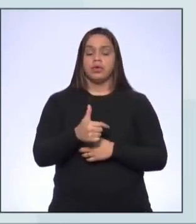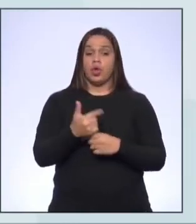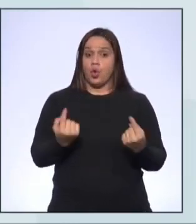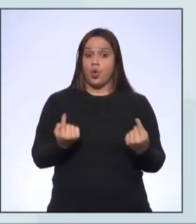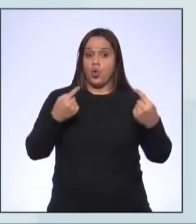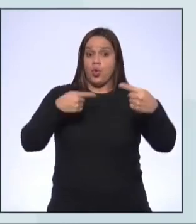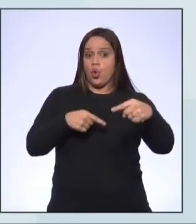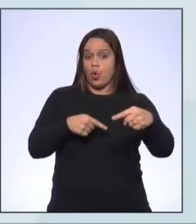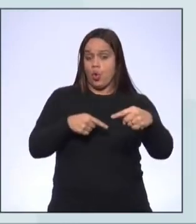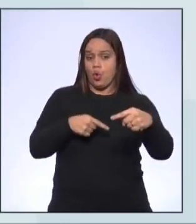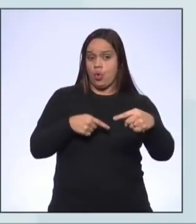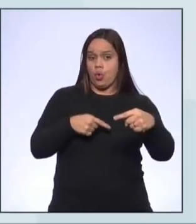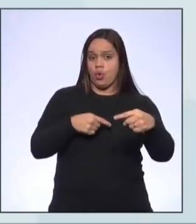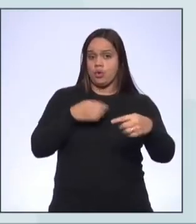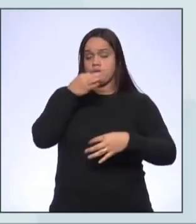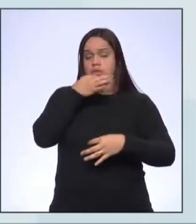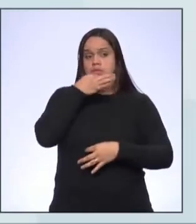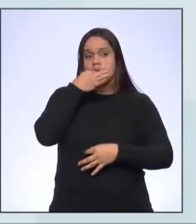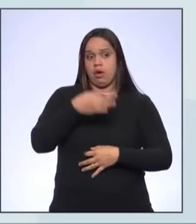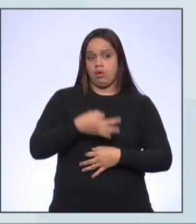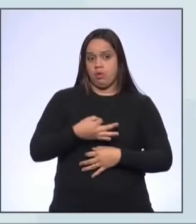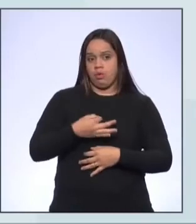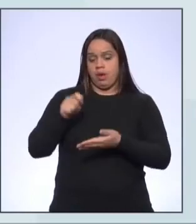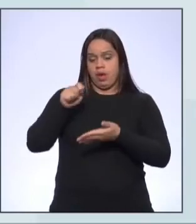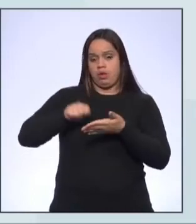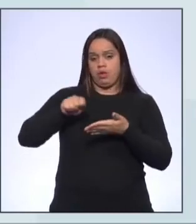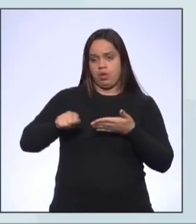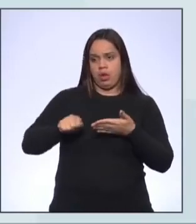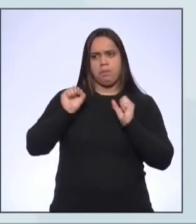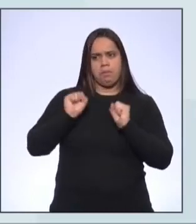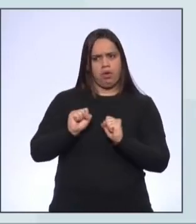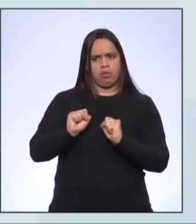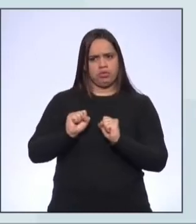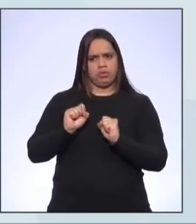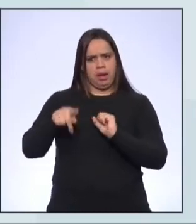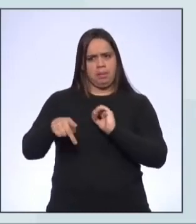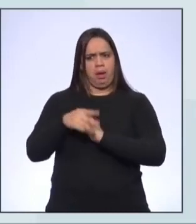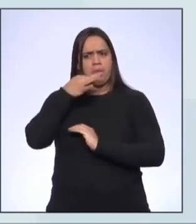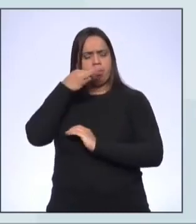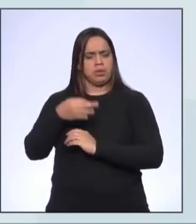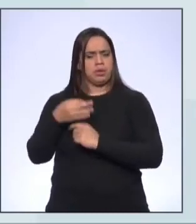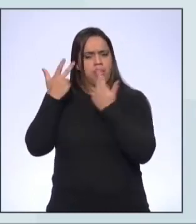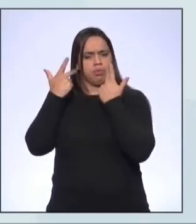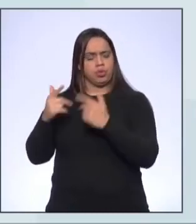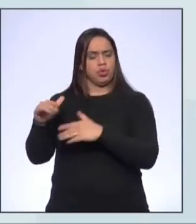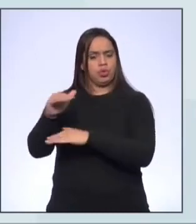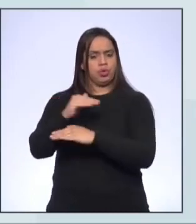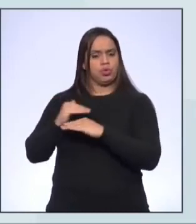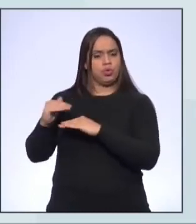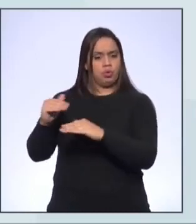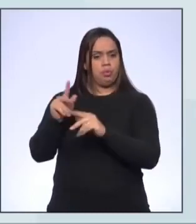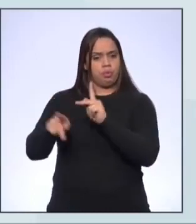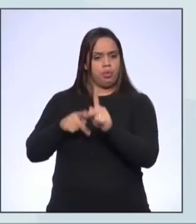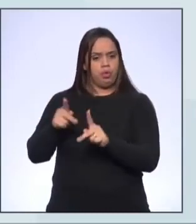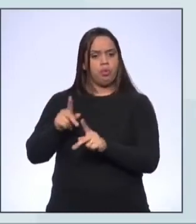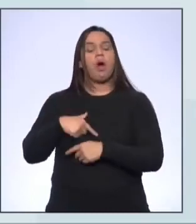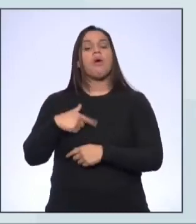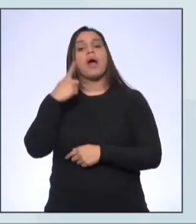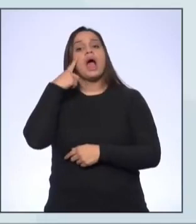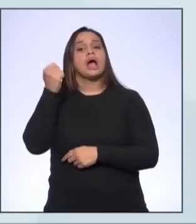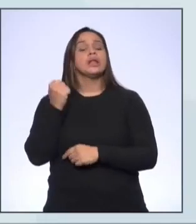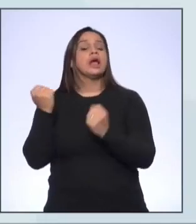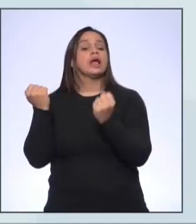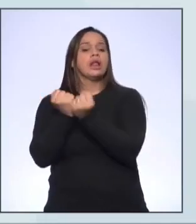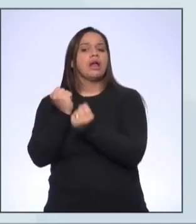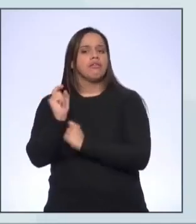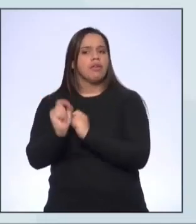do autor, podemos considerar como senso comum. Qual é a ideia generalizada defendida por ele? Ele tem uma ideia